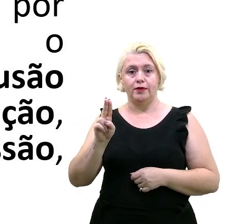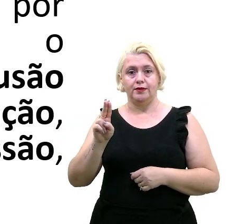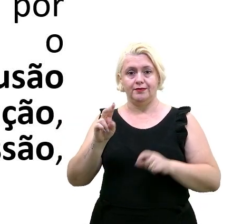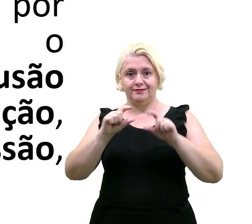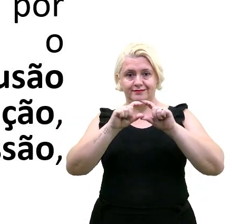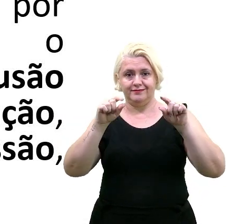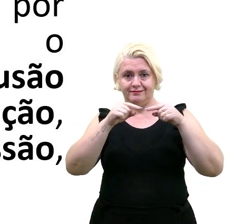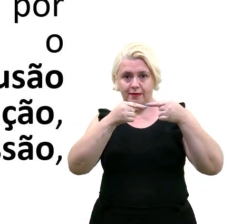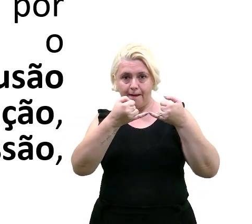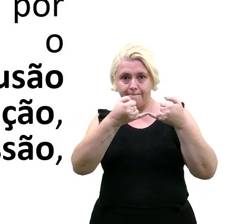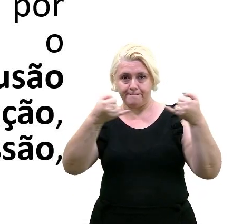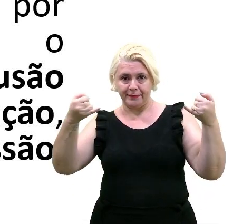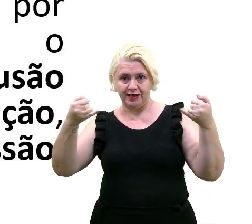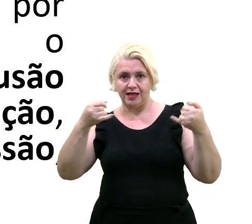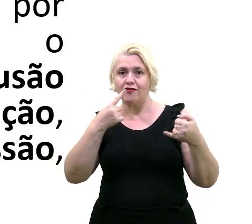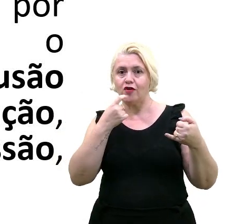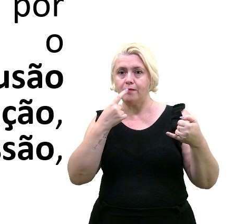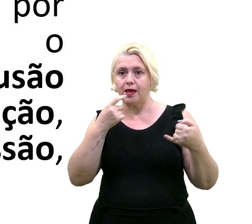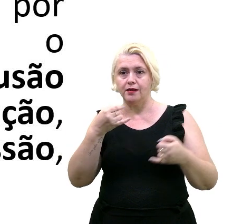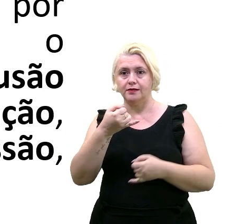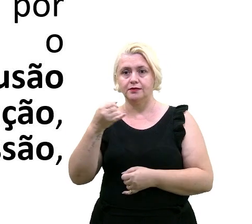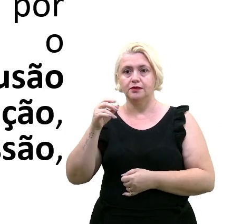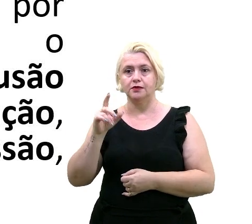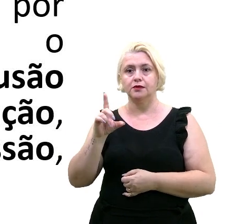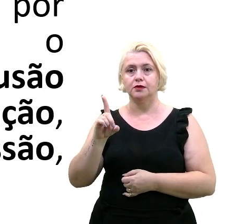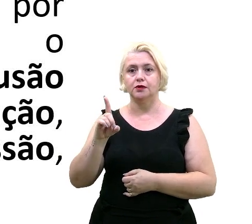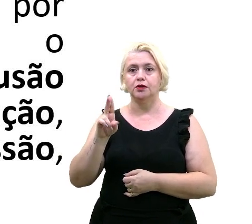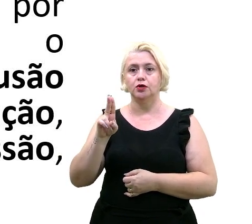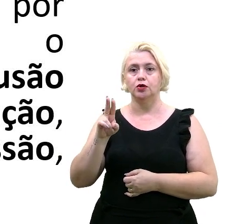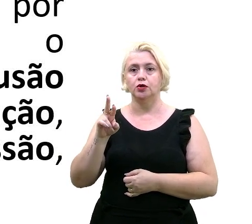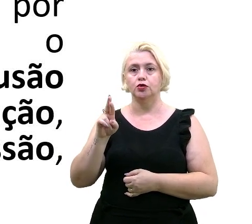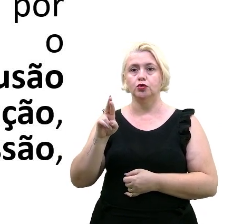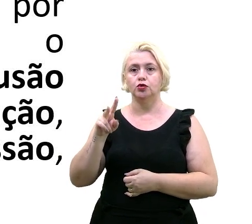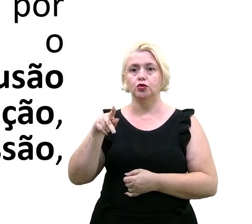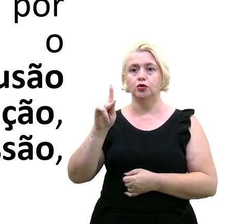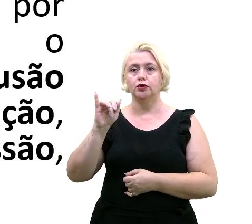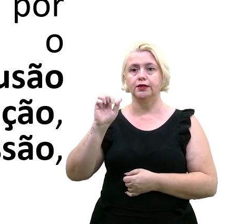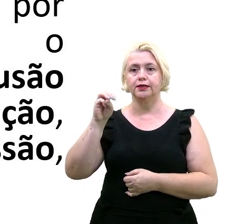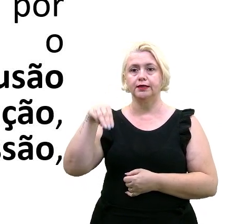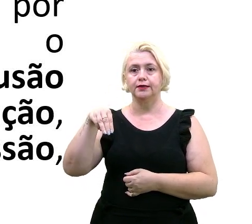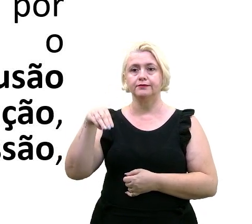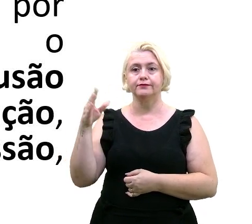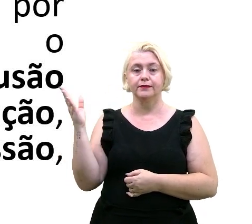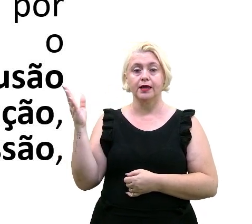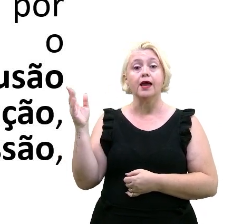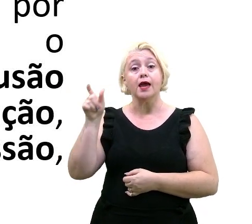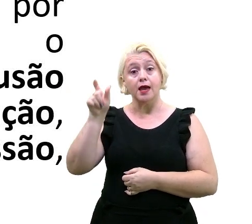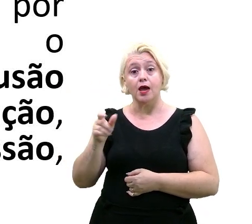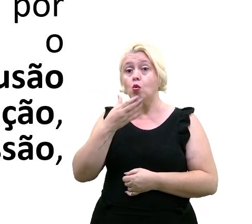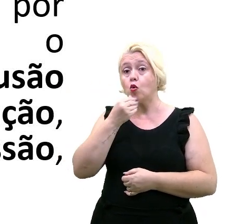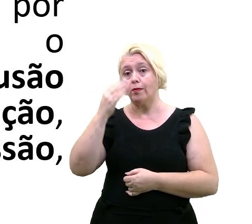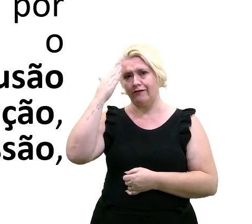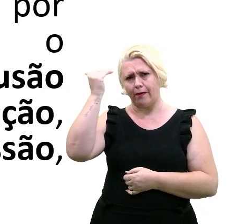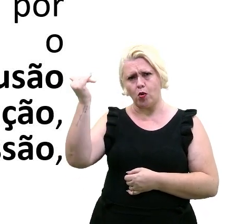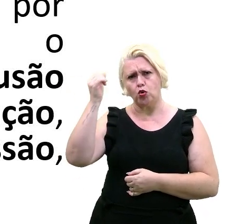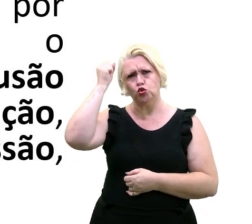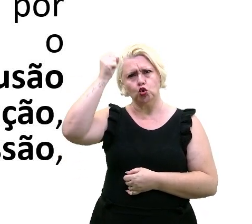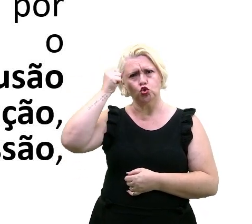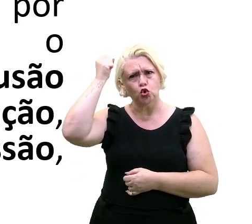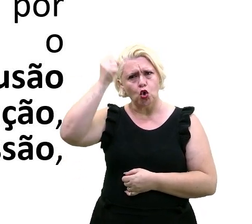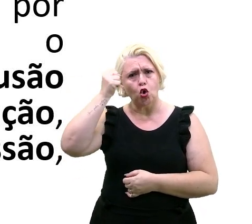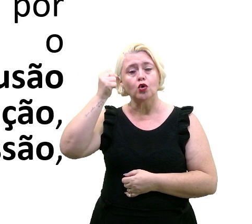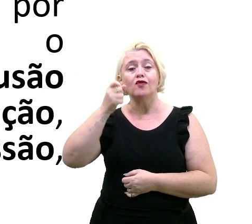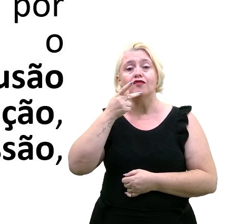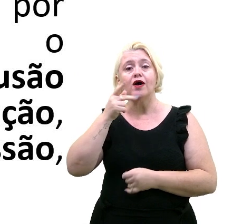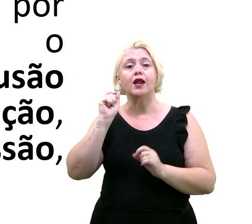vermelho o repertório o repertório sóciocultural ele é um sociólogo então isso vem